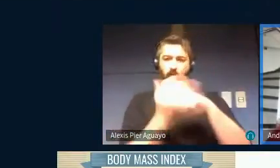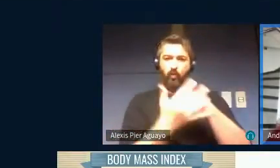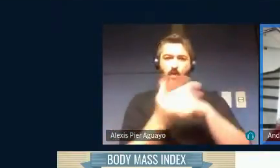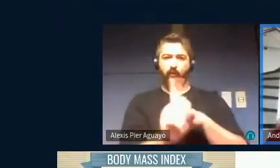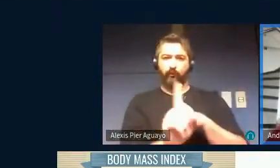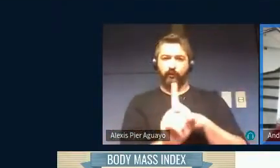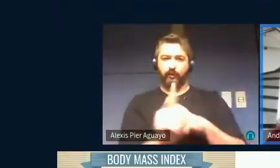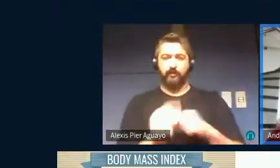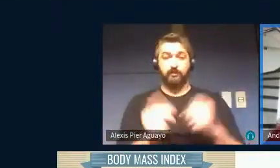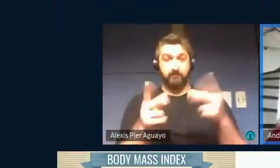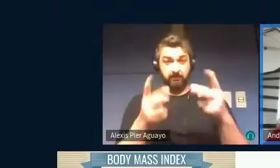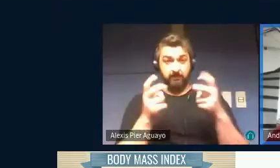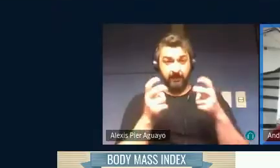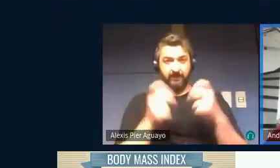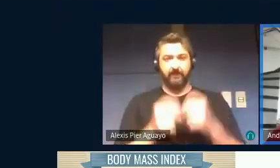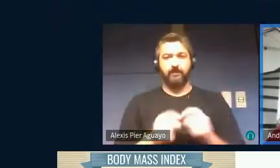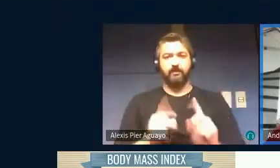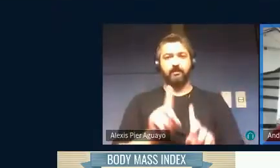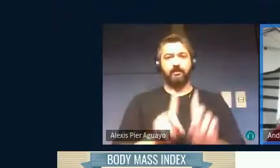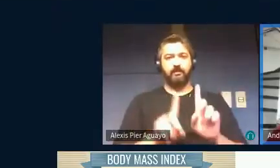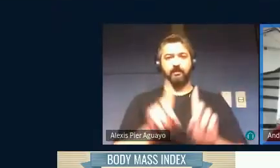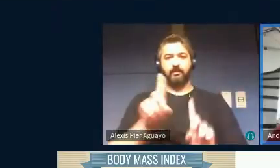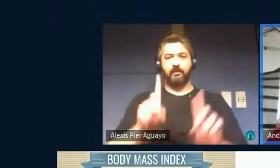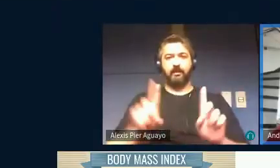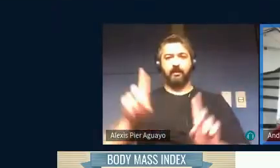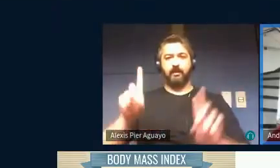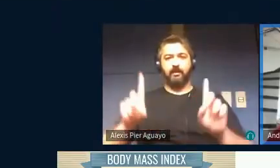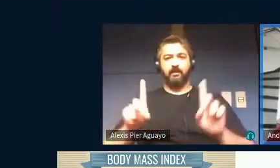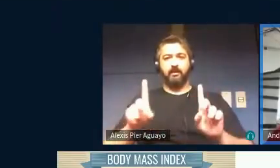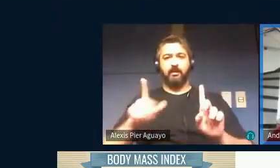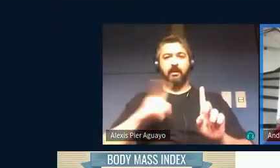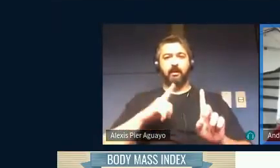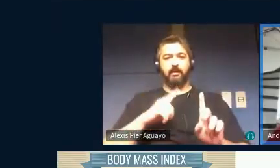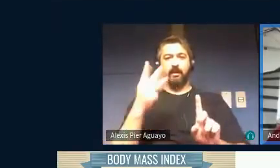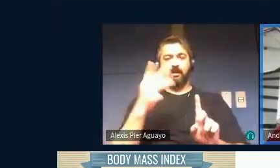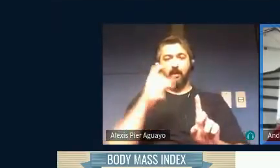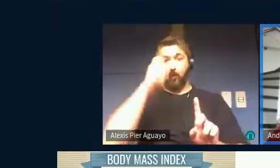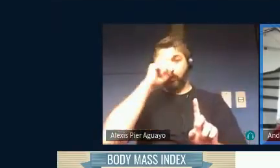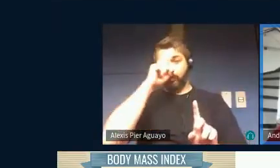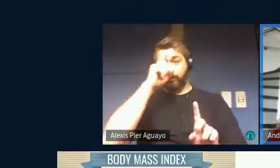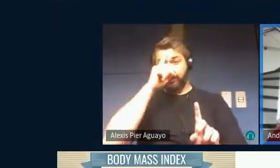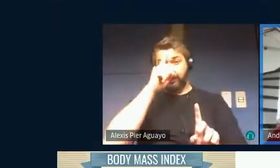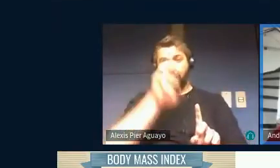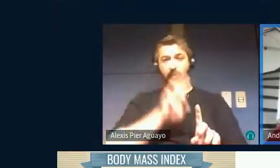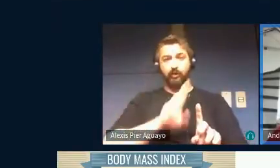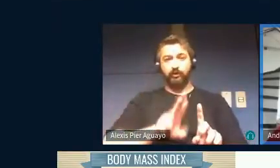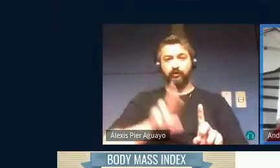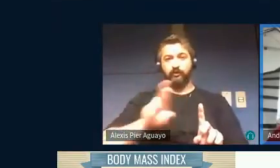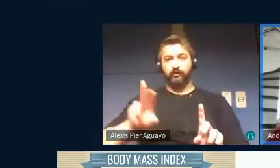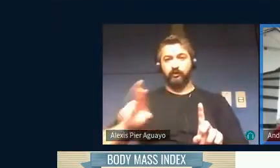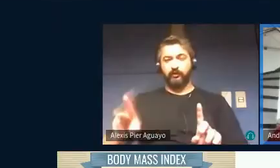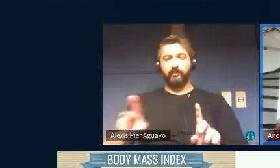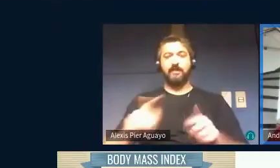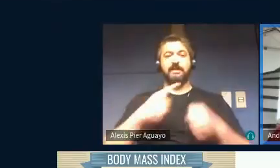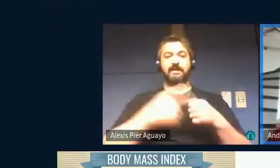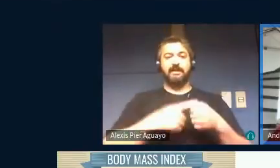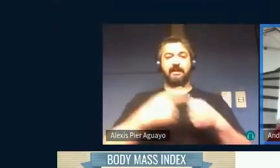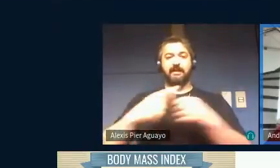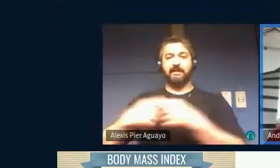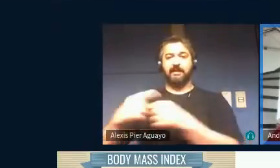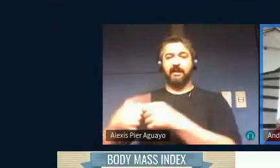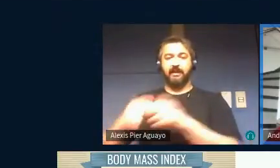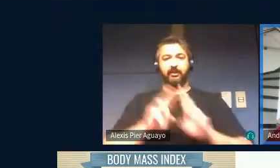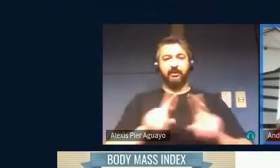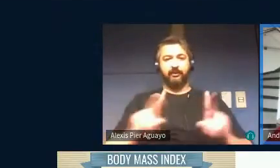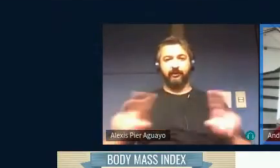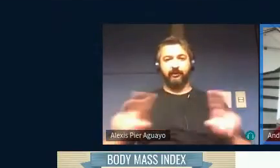Que esses três colunas representam 3 diferentes hospitais, de 3 diferentes cidades da França. E o que se